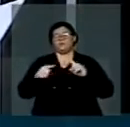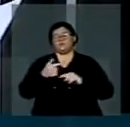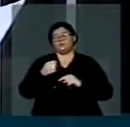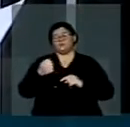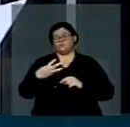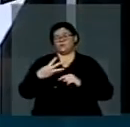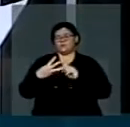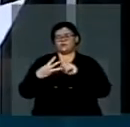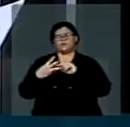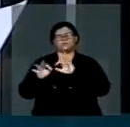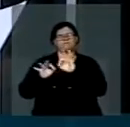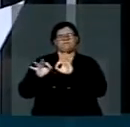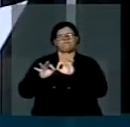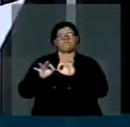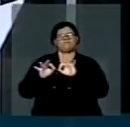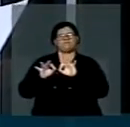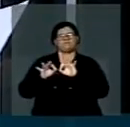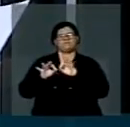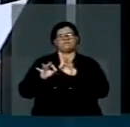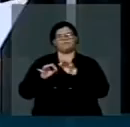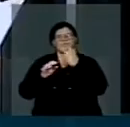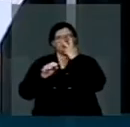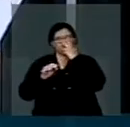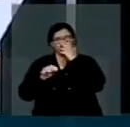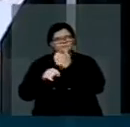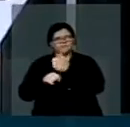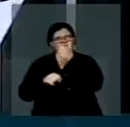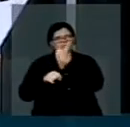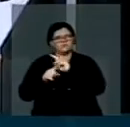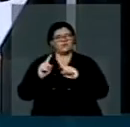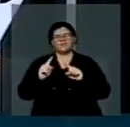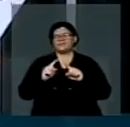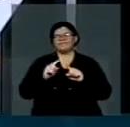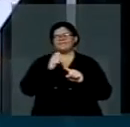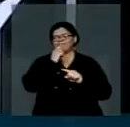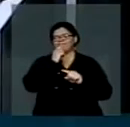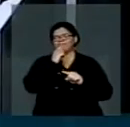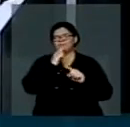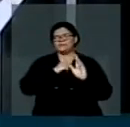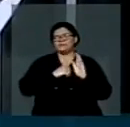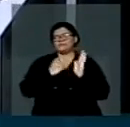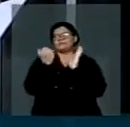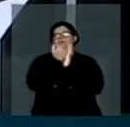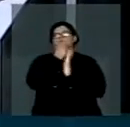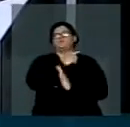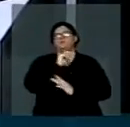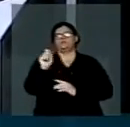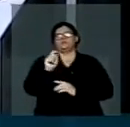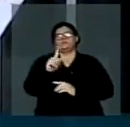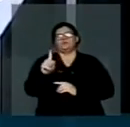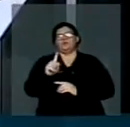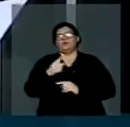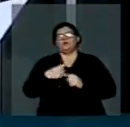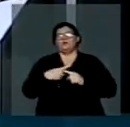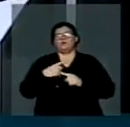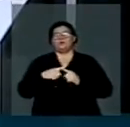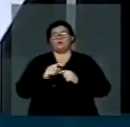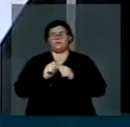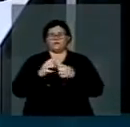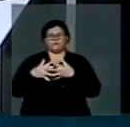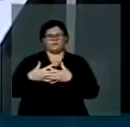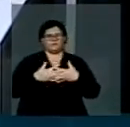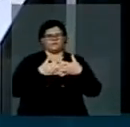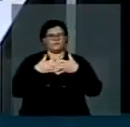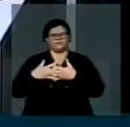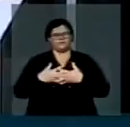não se sustentaram nesse último trimestre. Além disso, a recuperação foi pontual, alavancada pela produção de caminhões com